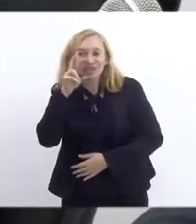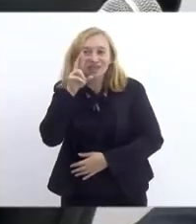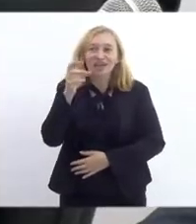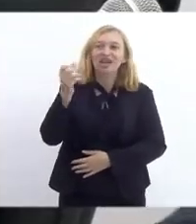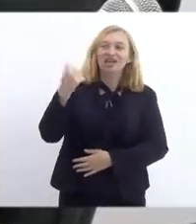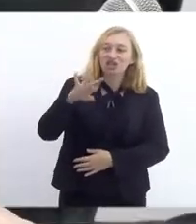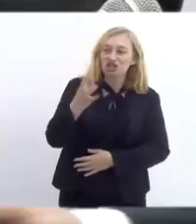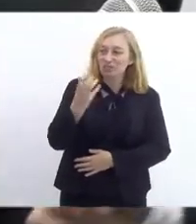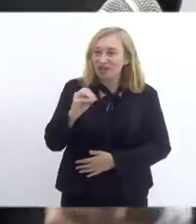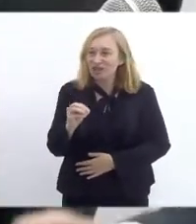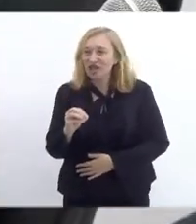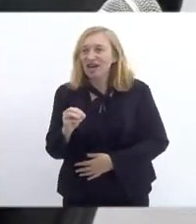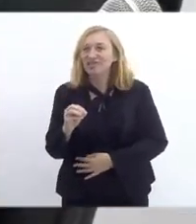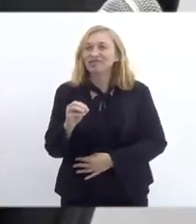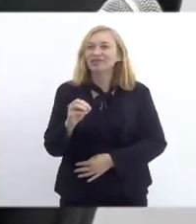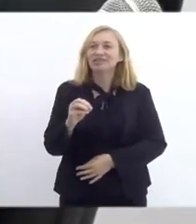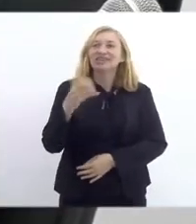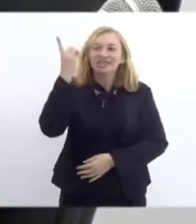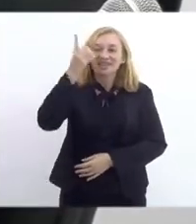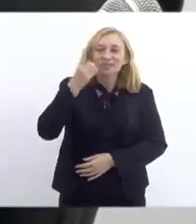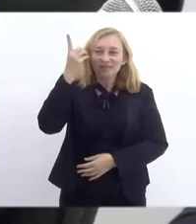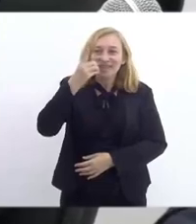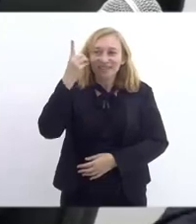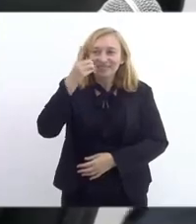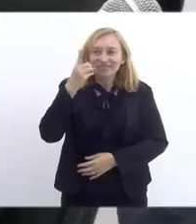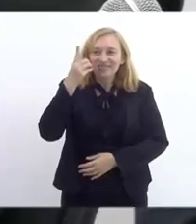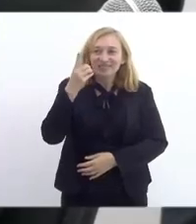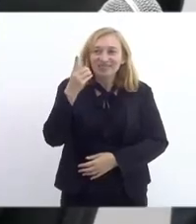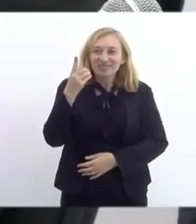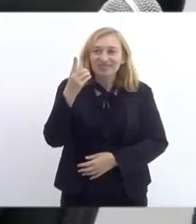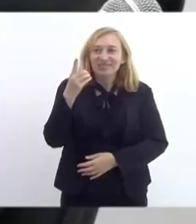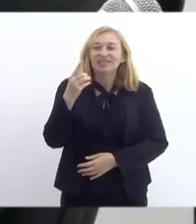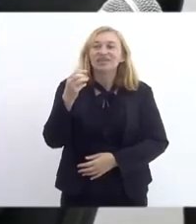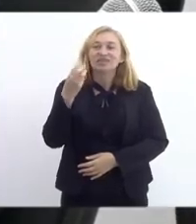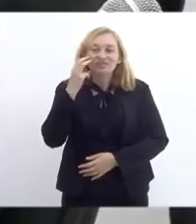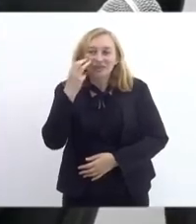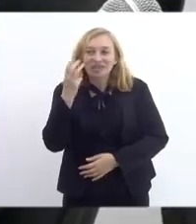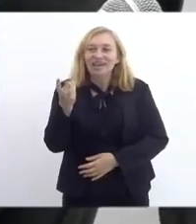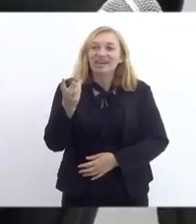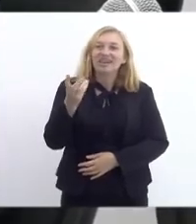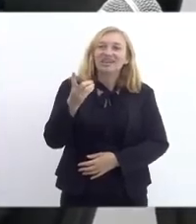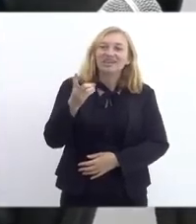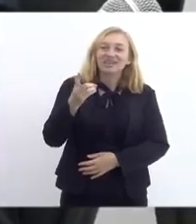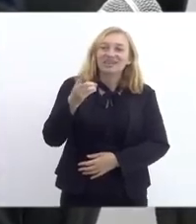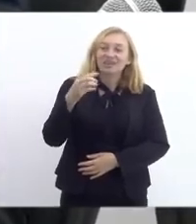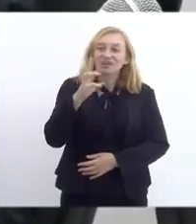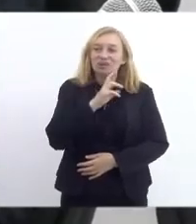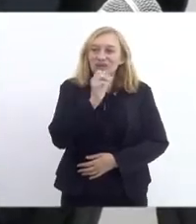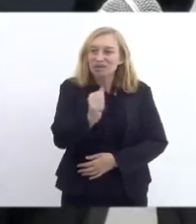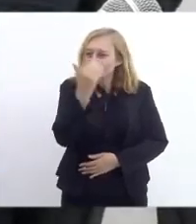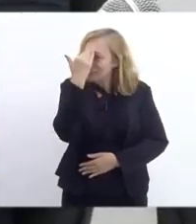Chico Machado, deputado Valdec Carneiro, deputado Rodrigo Amorim,